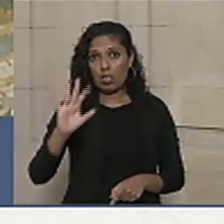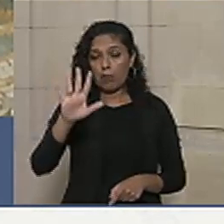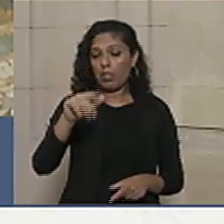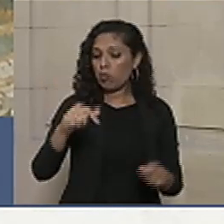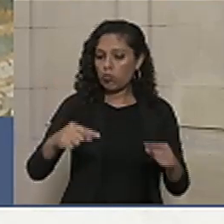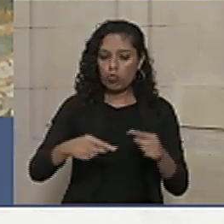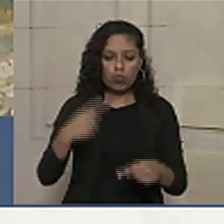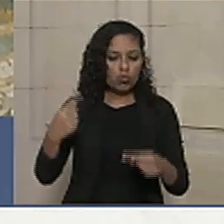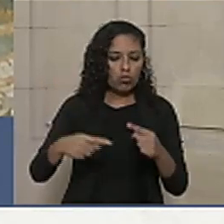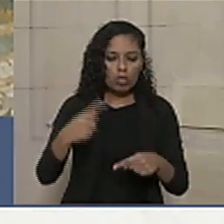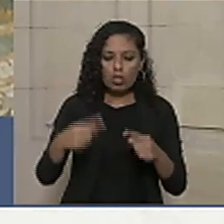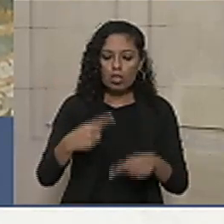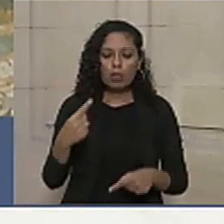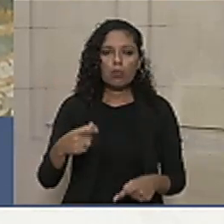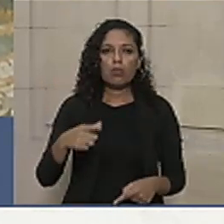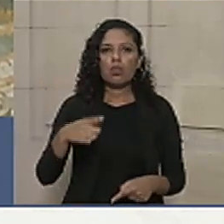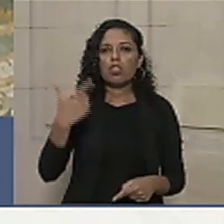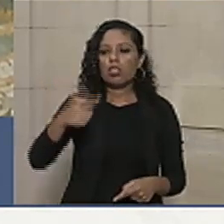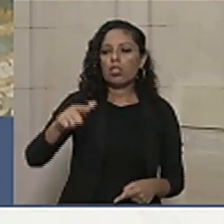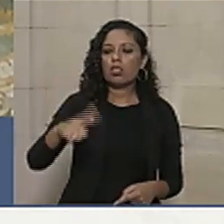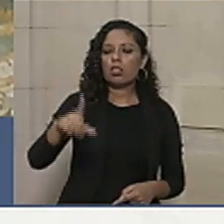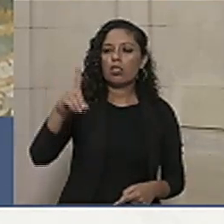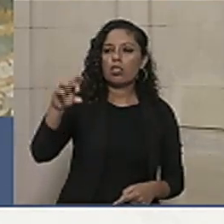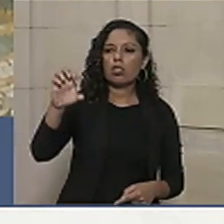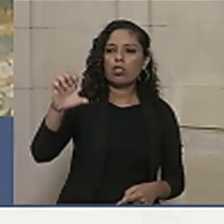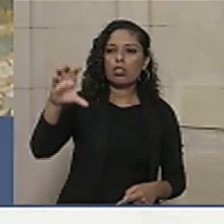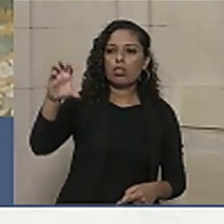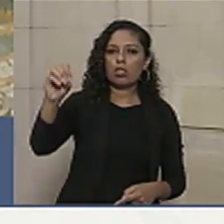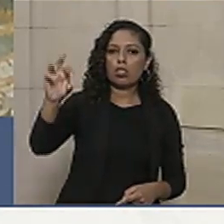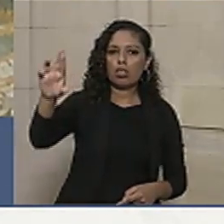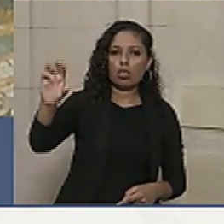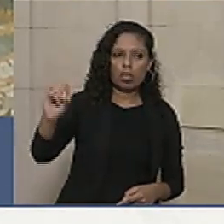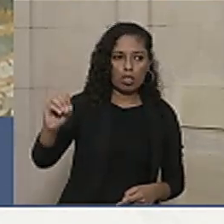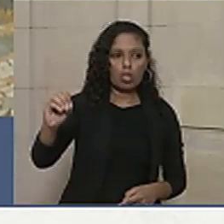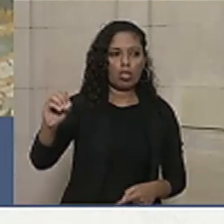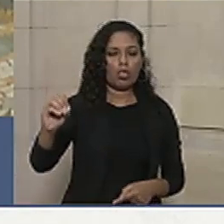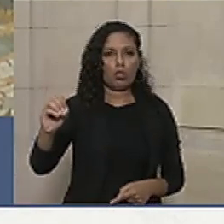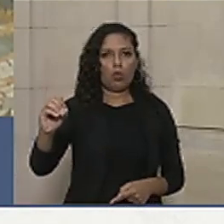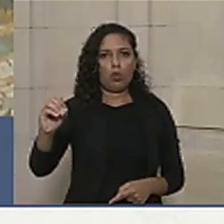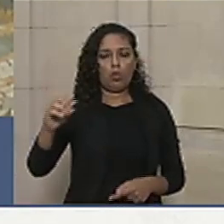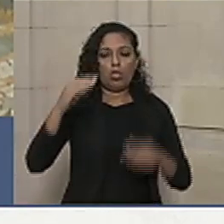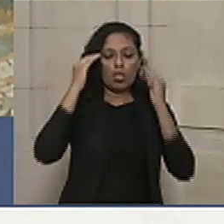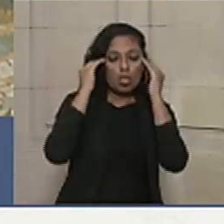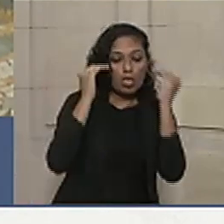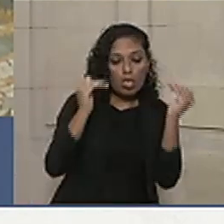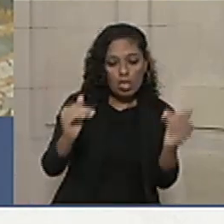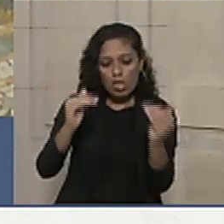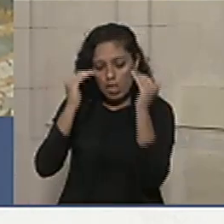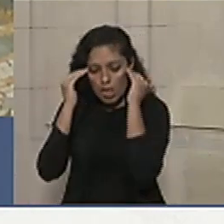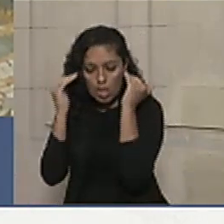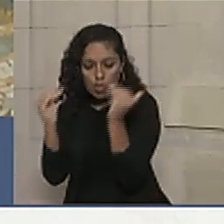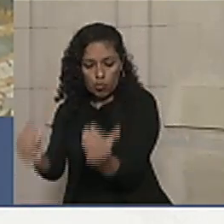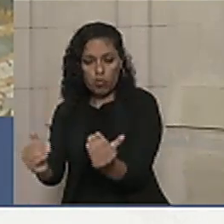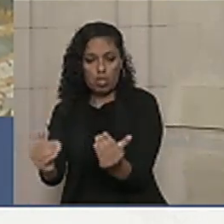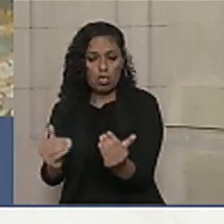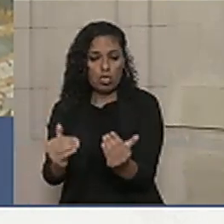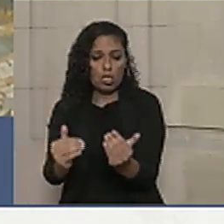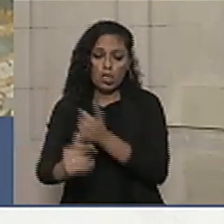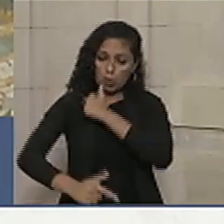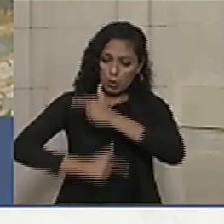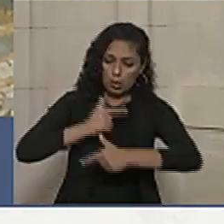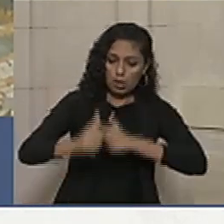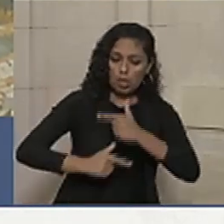e responsabilidade com o cargo que exerce. Um cargo de ministro de Estado.